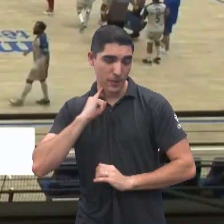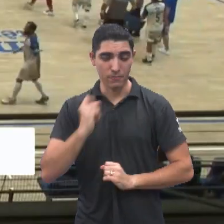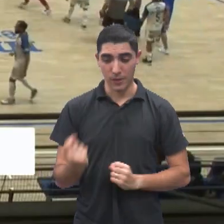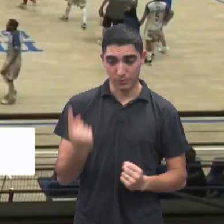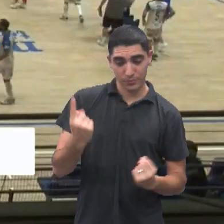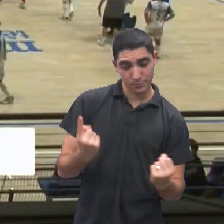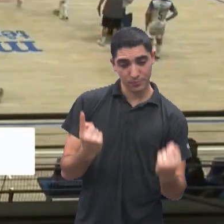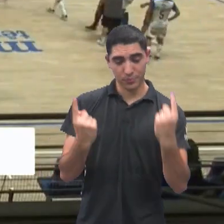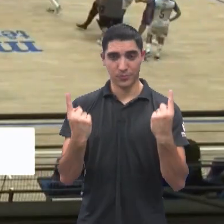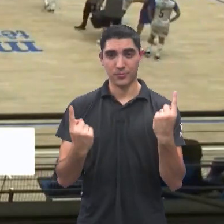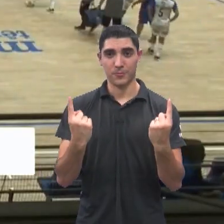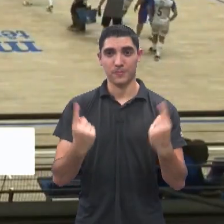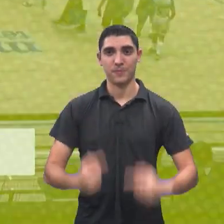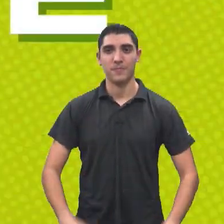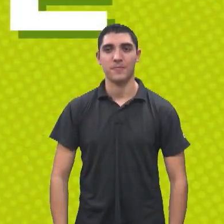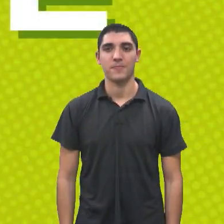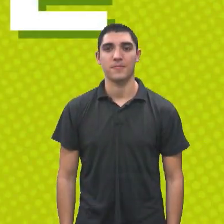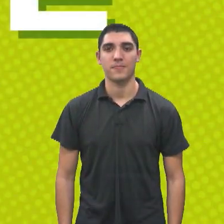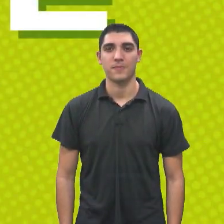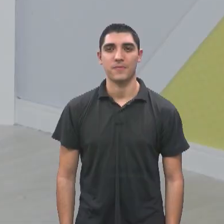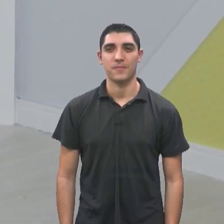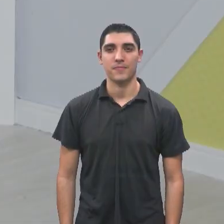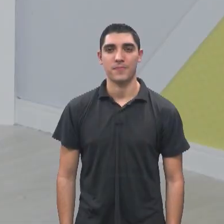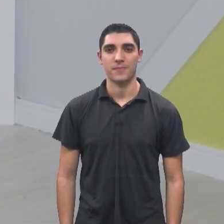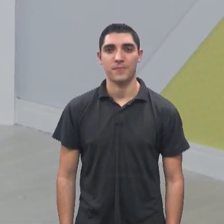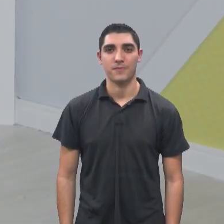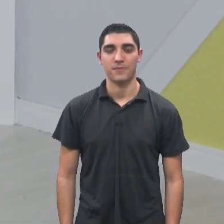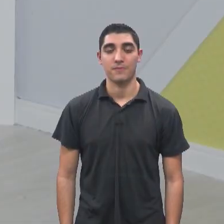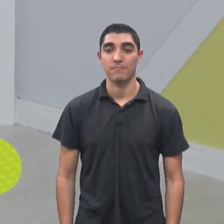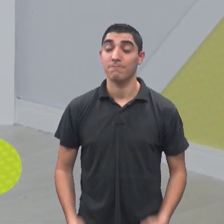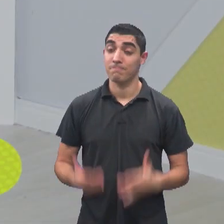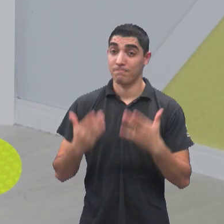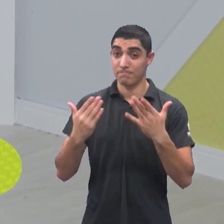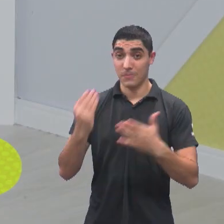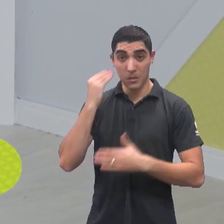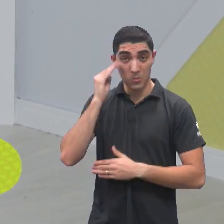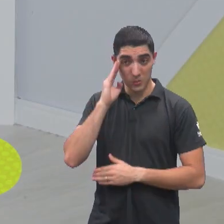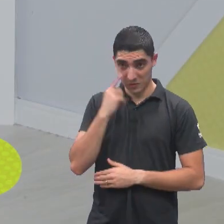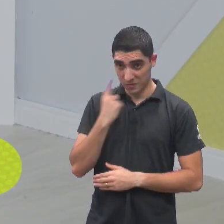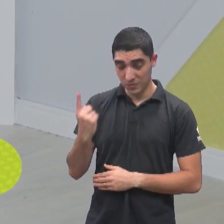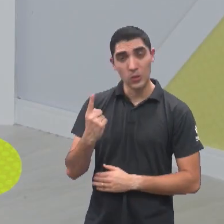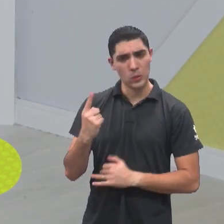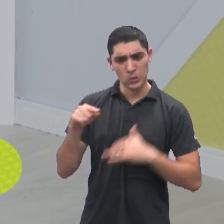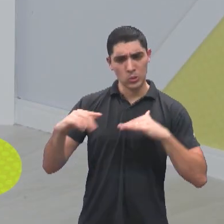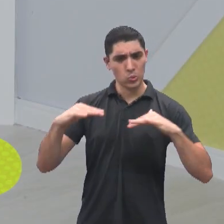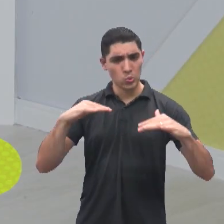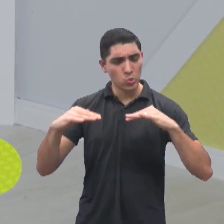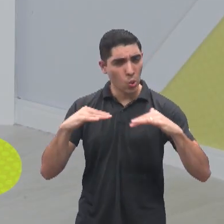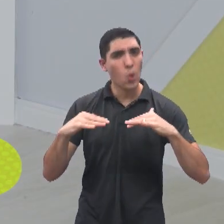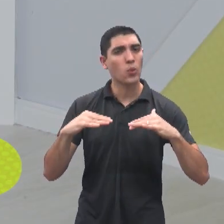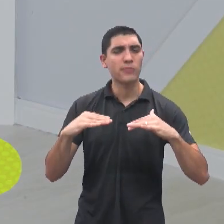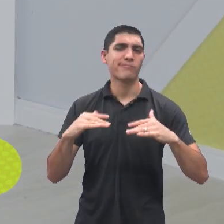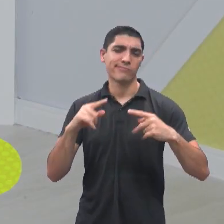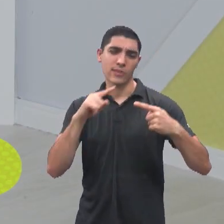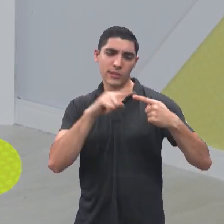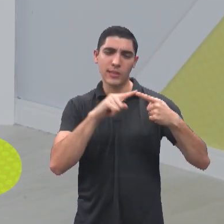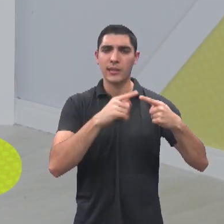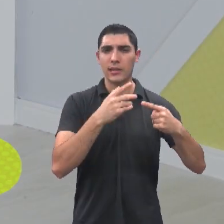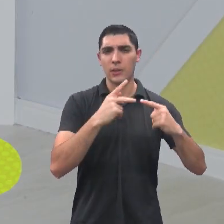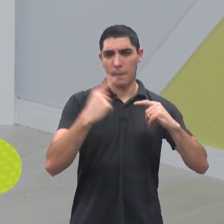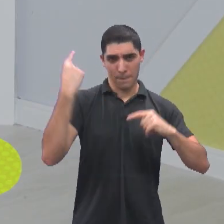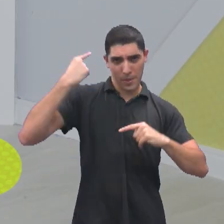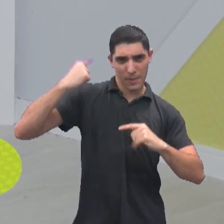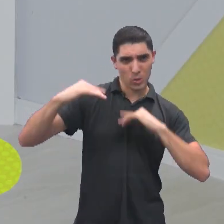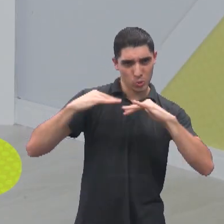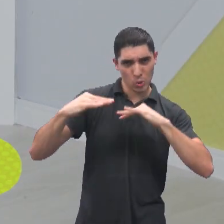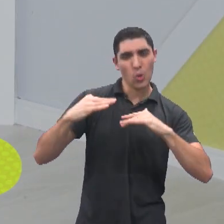José Futsal também 1. Pois é, Brunão, no jogo das duas equipes que também vinham de derrota, São José perdeu em casa para o Sport